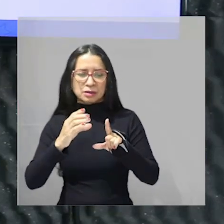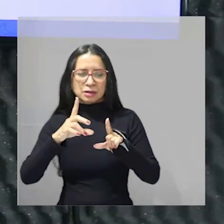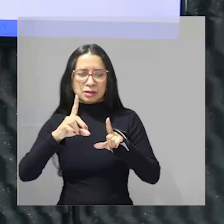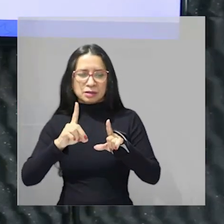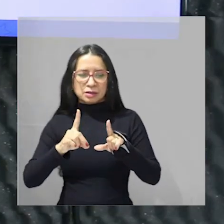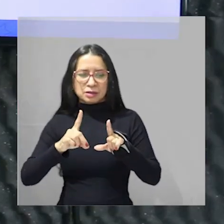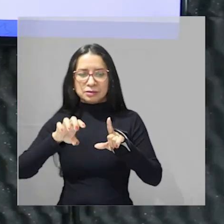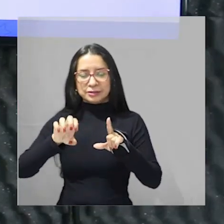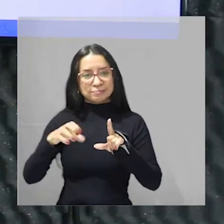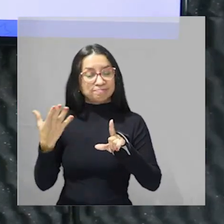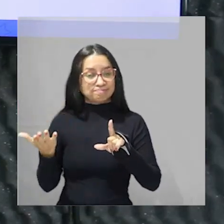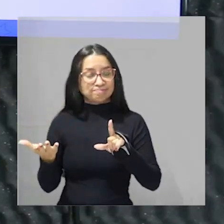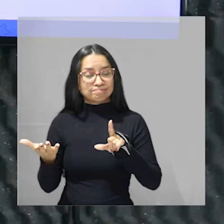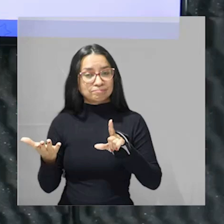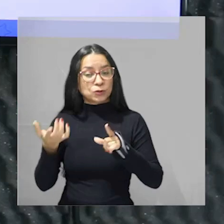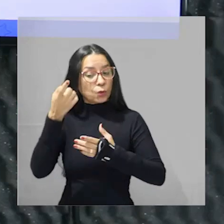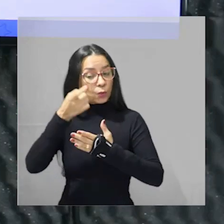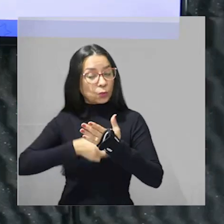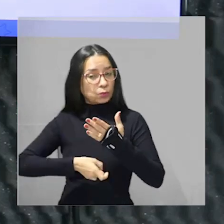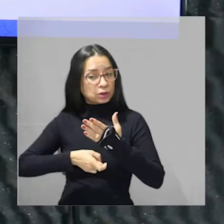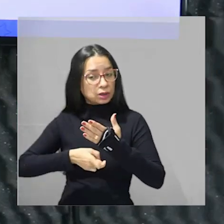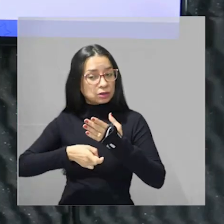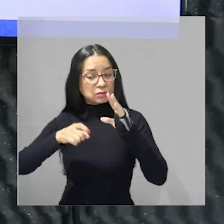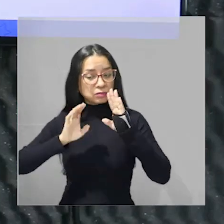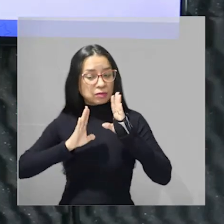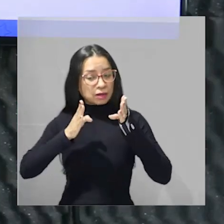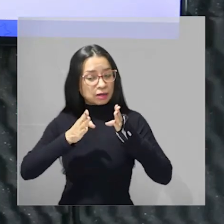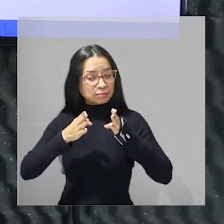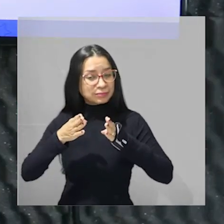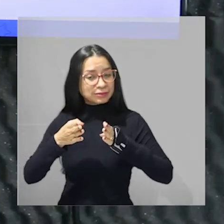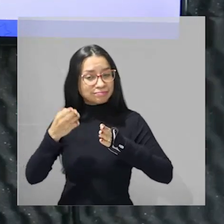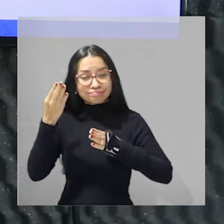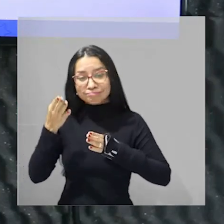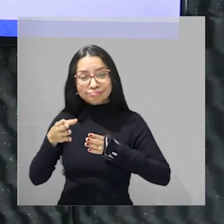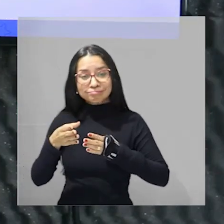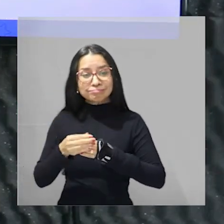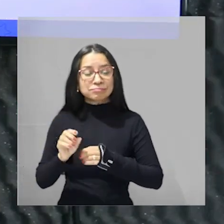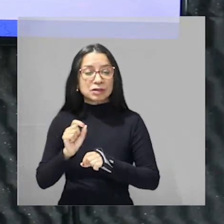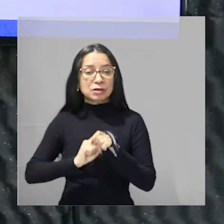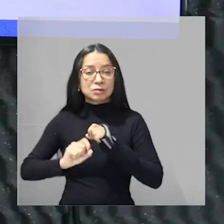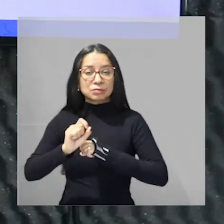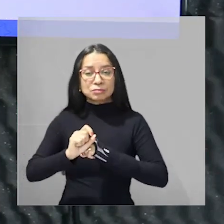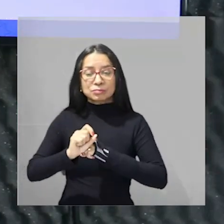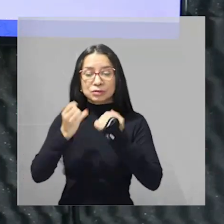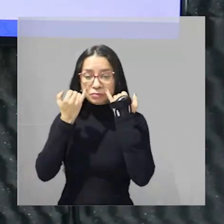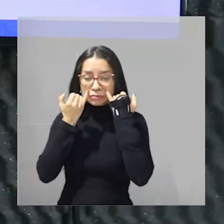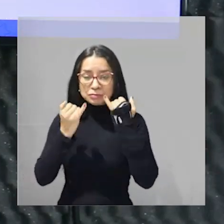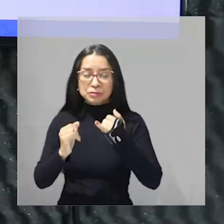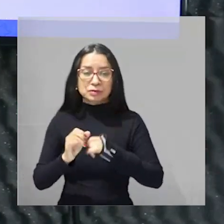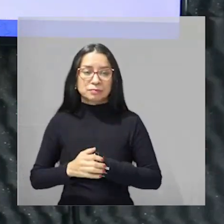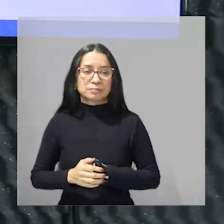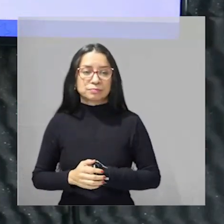é a qualificação. O texto vai me dar um norte. Agora, bora para o texto motivador. Vamos lá. Olha o que ele diz.